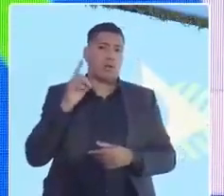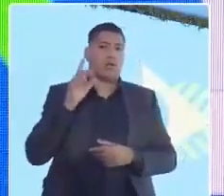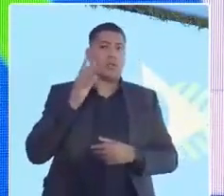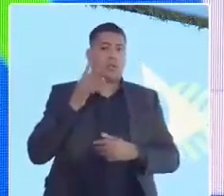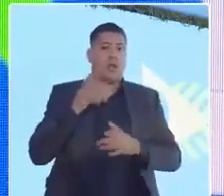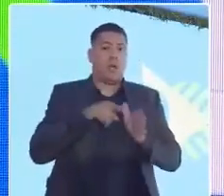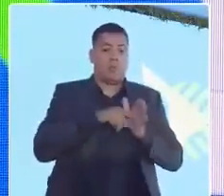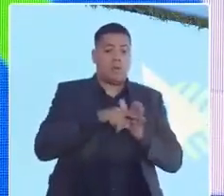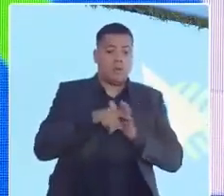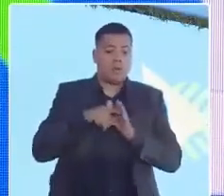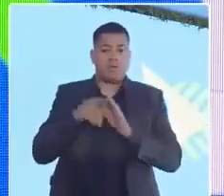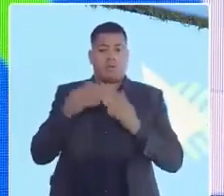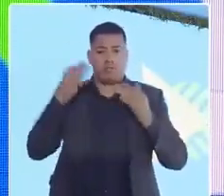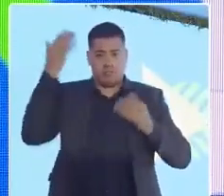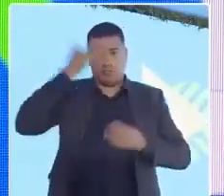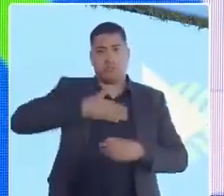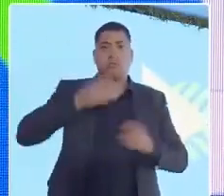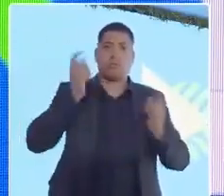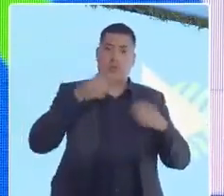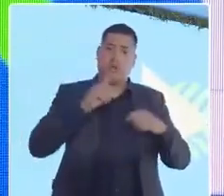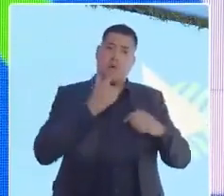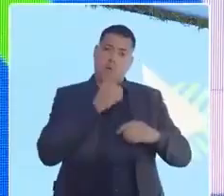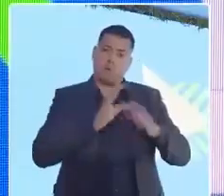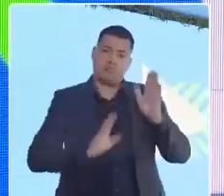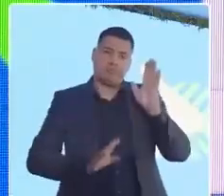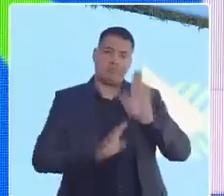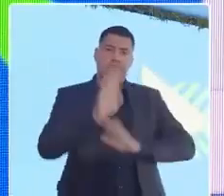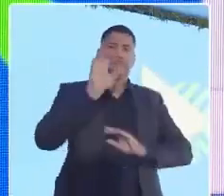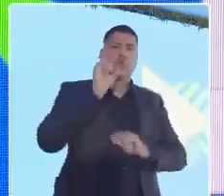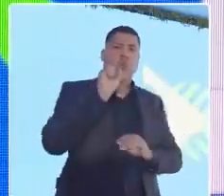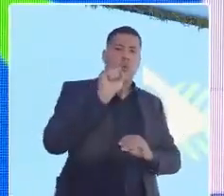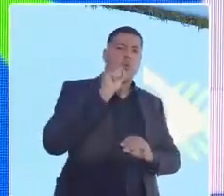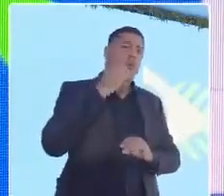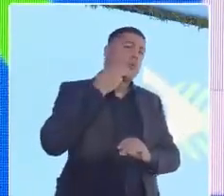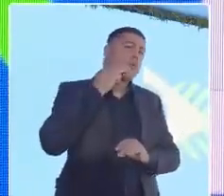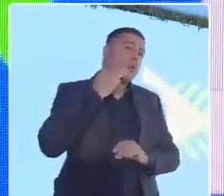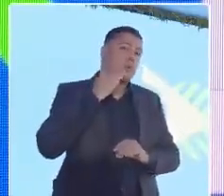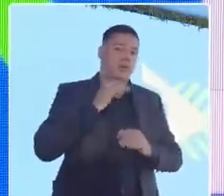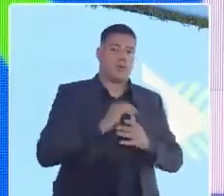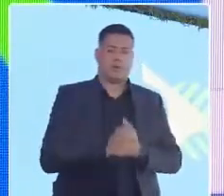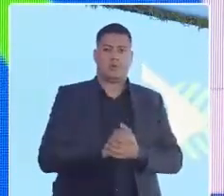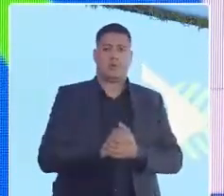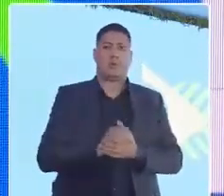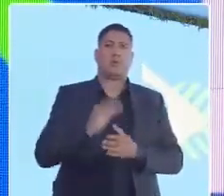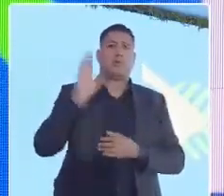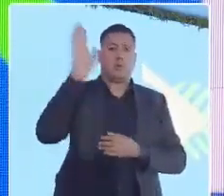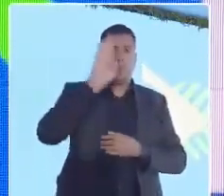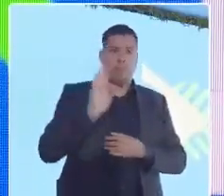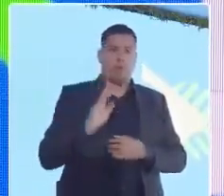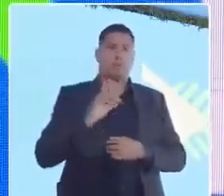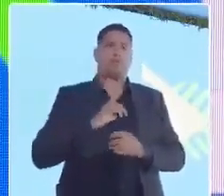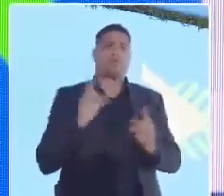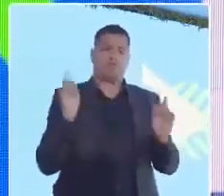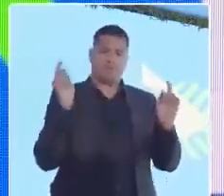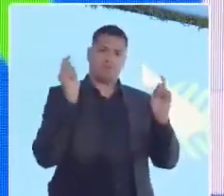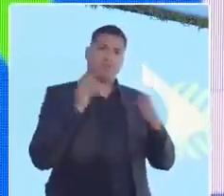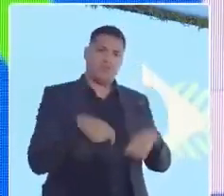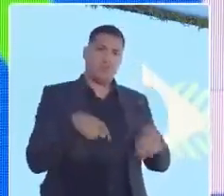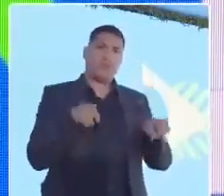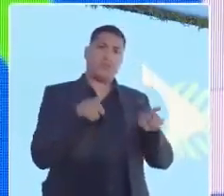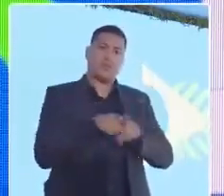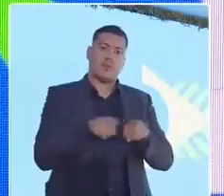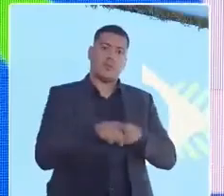algumas décadas o Brasil tem a oportunidade de ser também